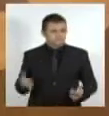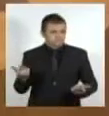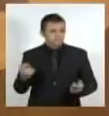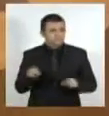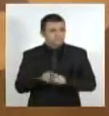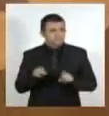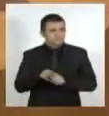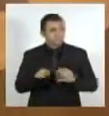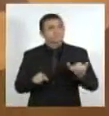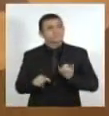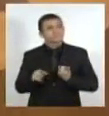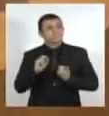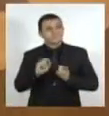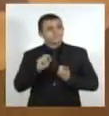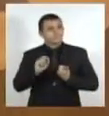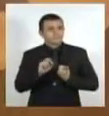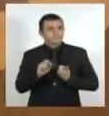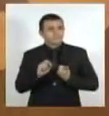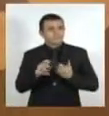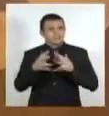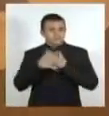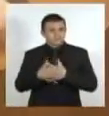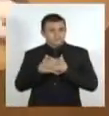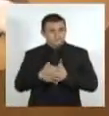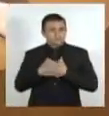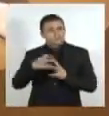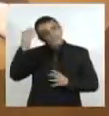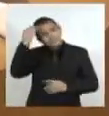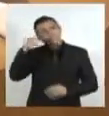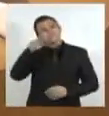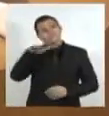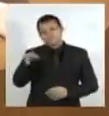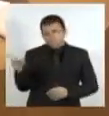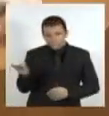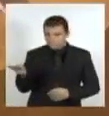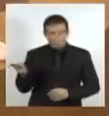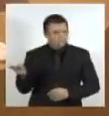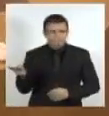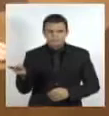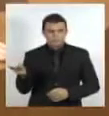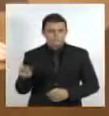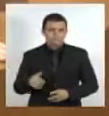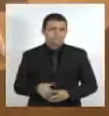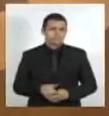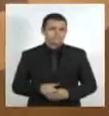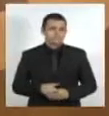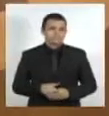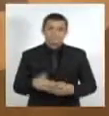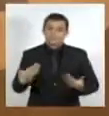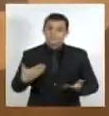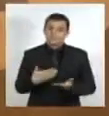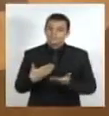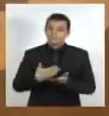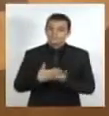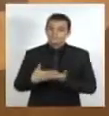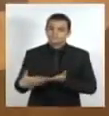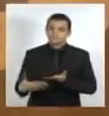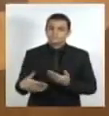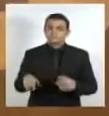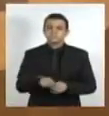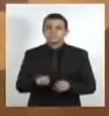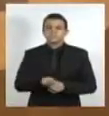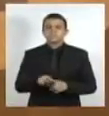que eu tenho é de que a confusão não foi provocada por Hilton Rodrigues. Bem ali começou e se estabeleceu, o deputado Fernando,